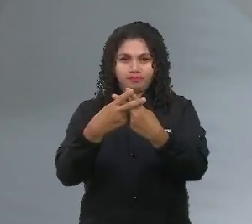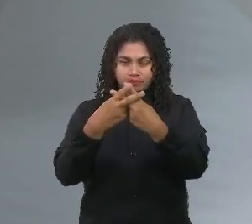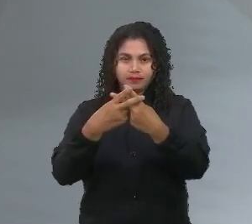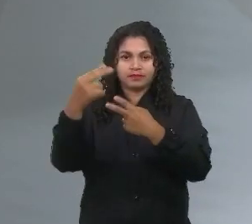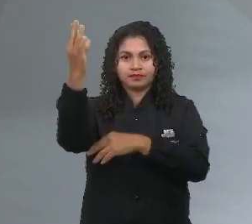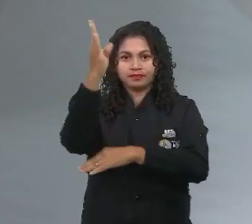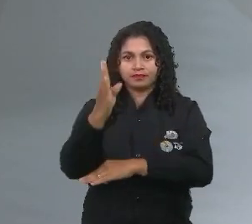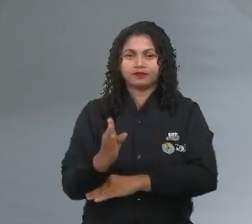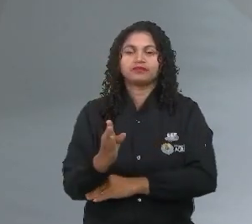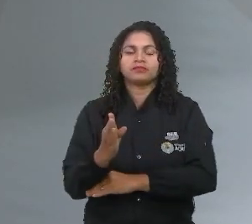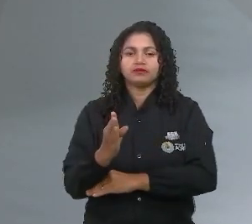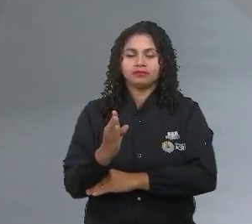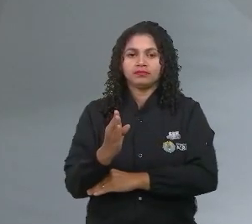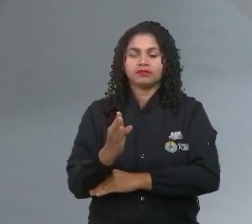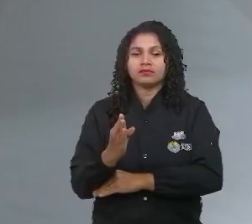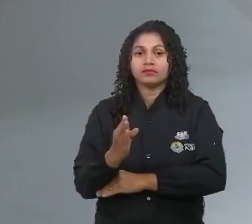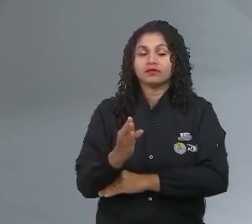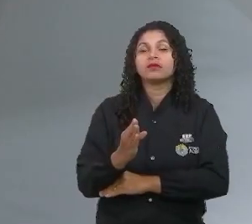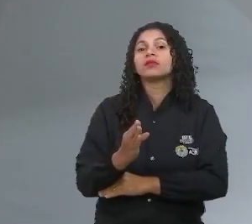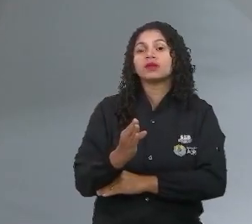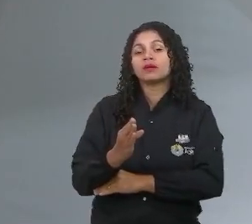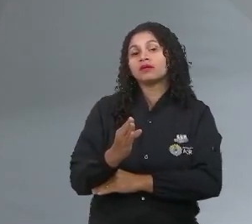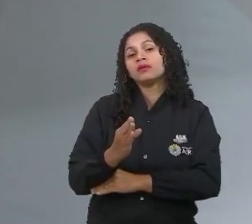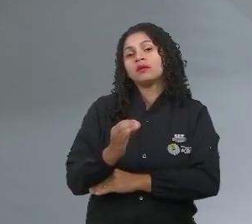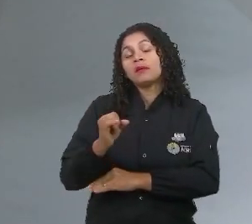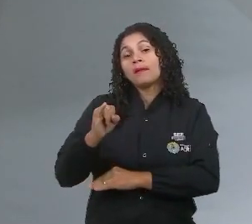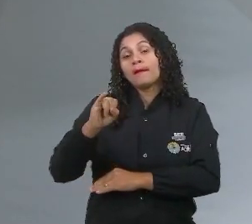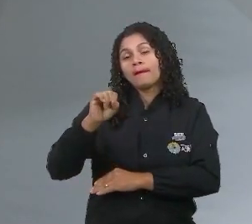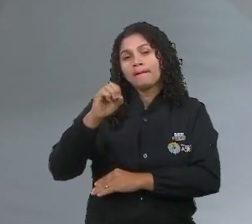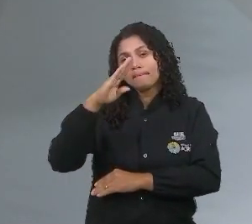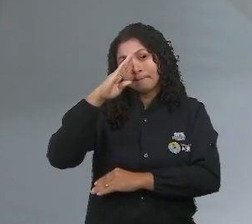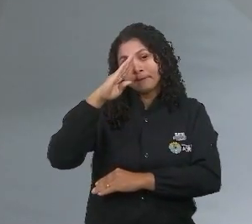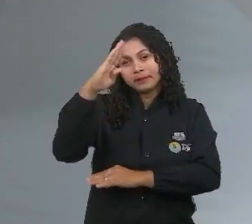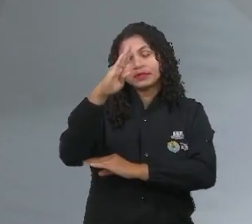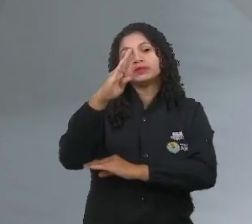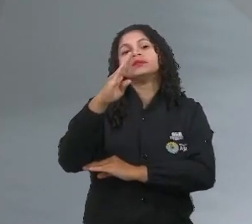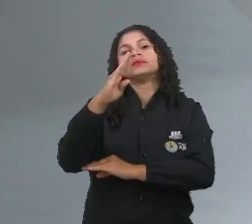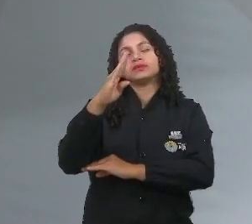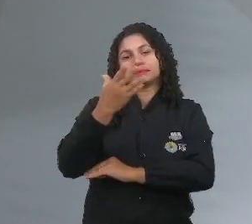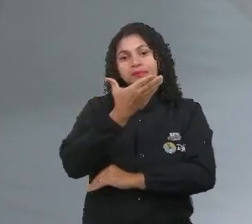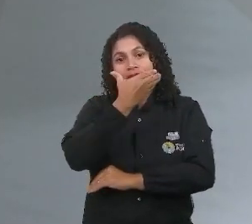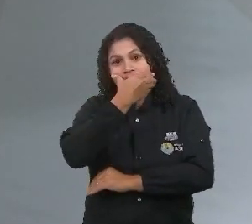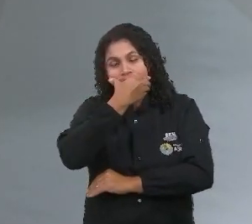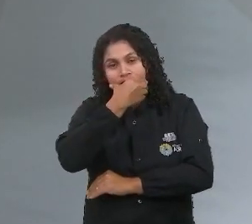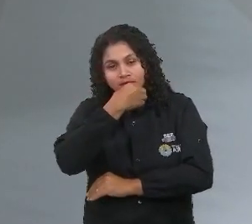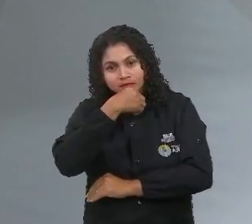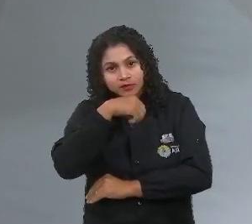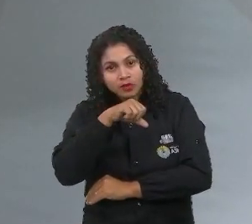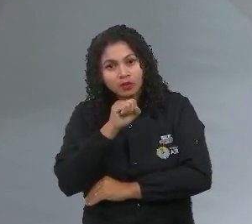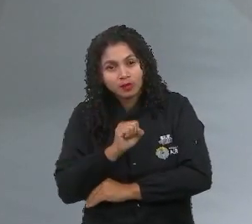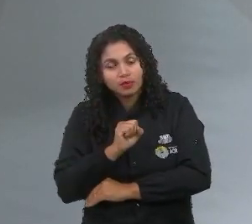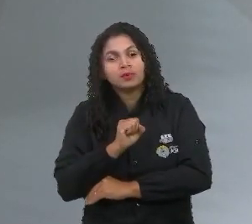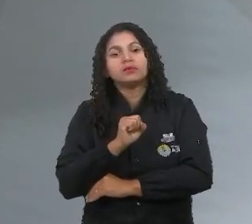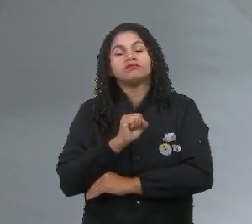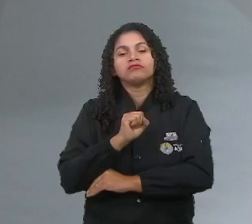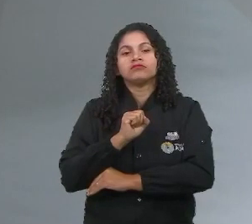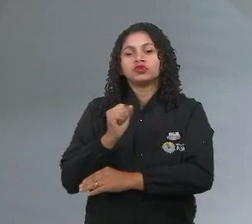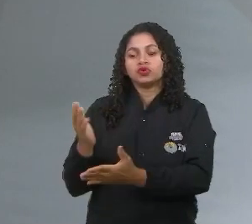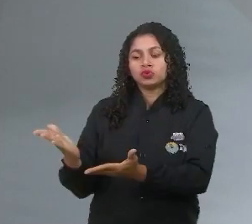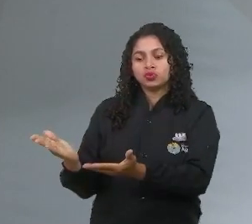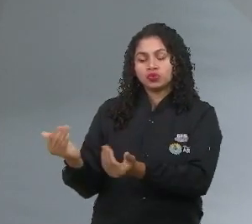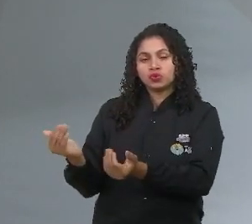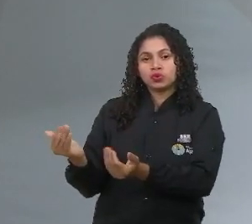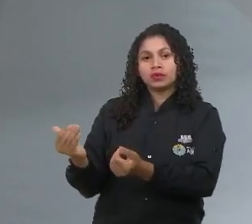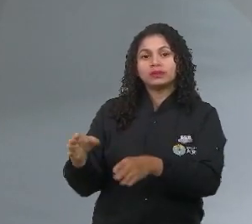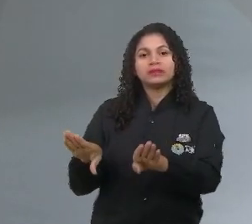Brasil, prioritariamente do gênero masculino, jovem e negro. Então isso quer dizer o quê? Que aqueles